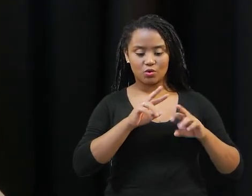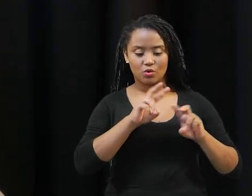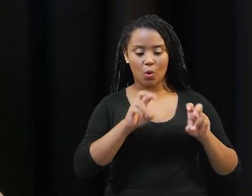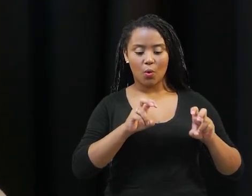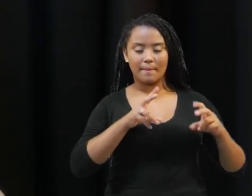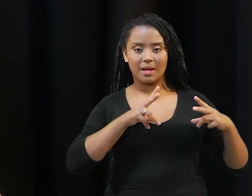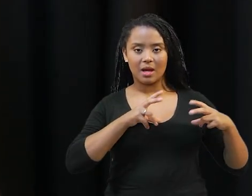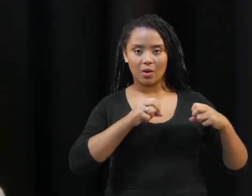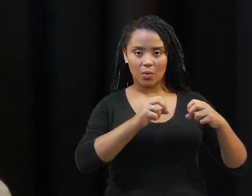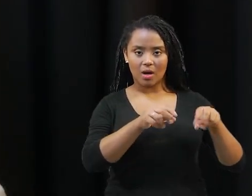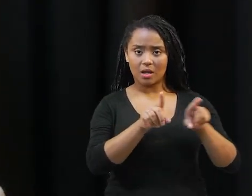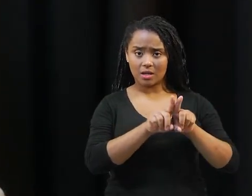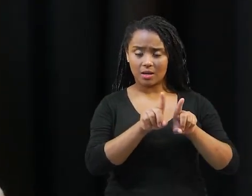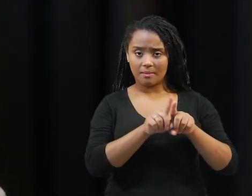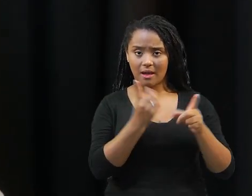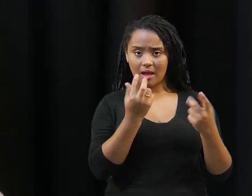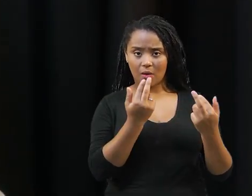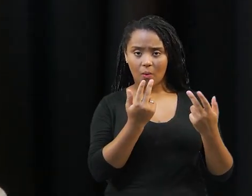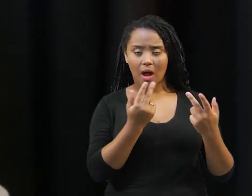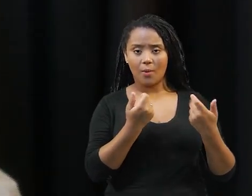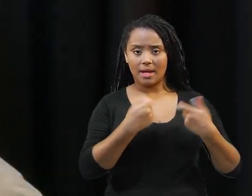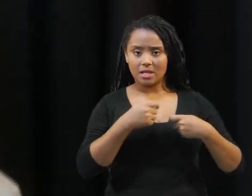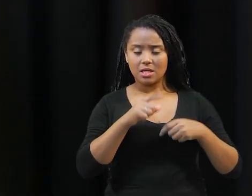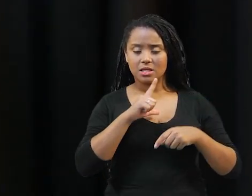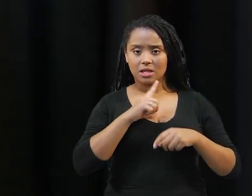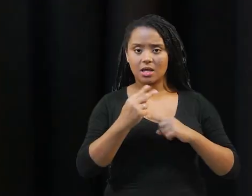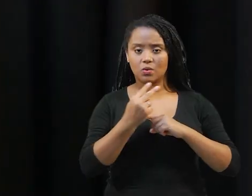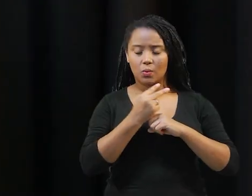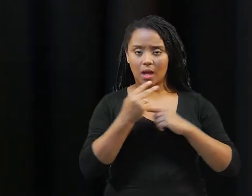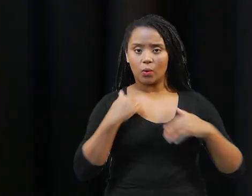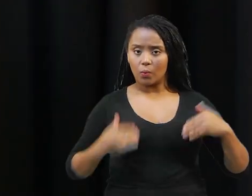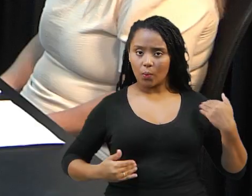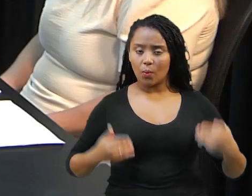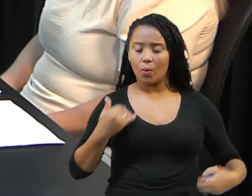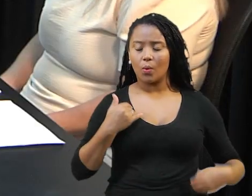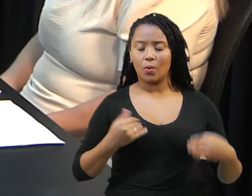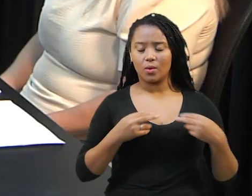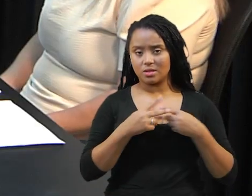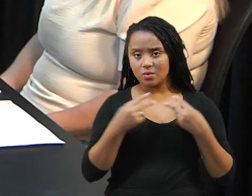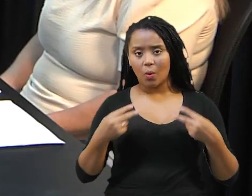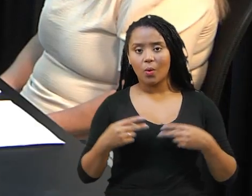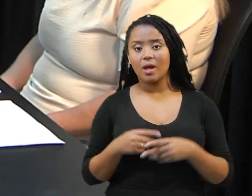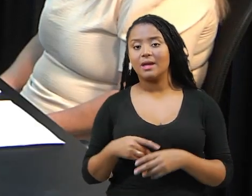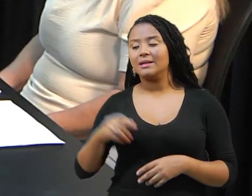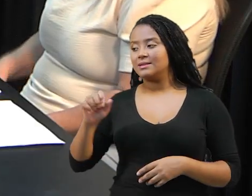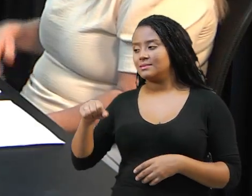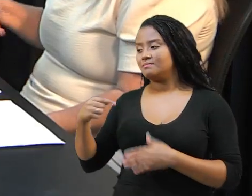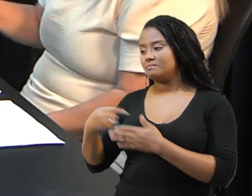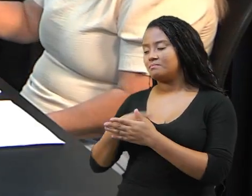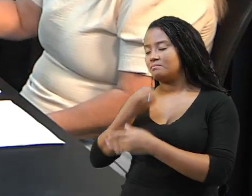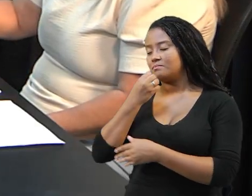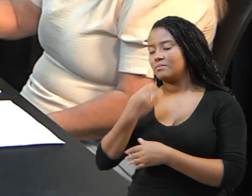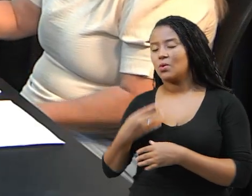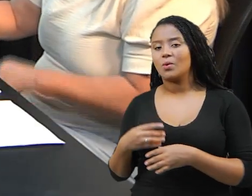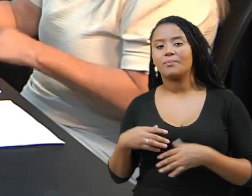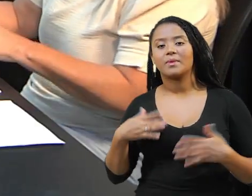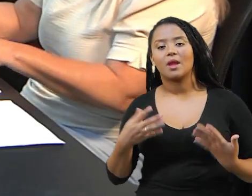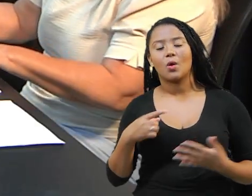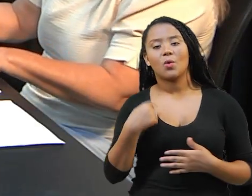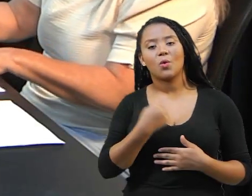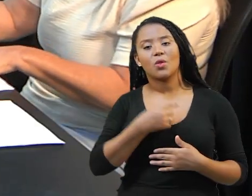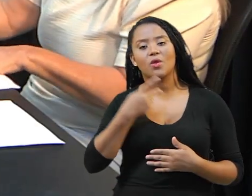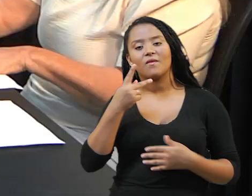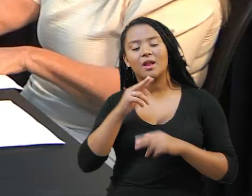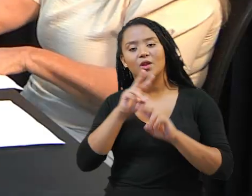Em relação ao câncer, isso também vale para muita coisa? Excelente pergunta. Quando a gente fala em